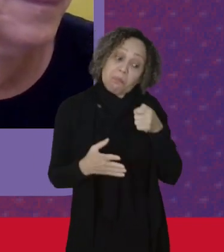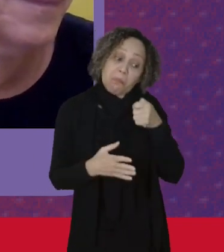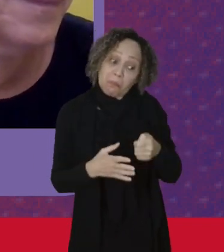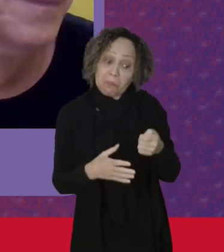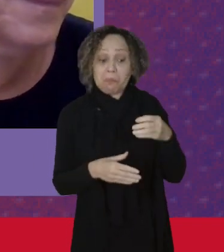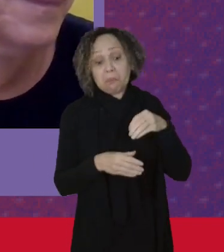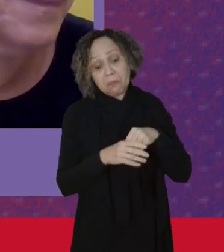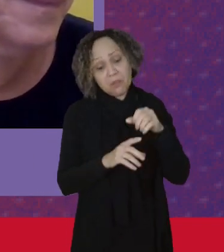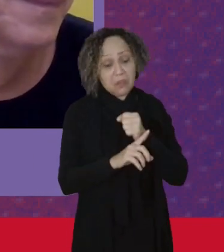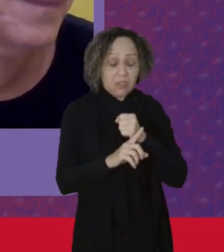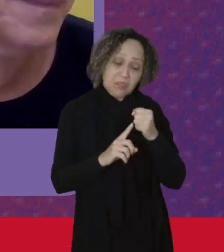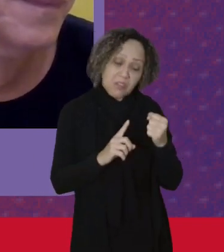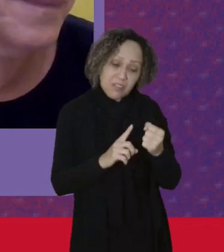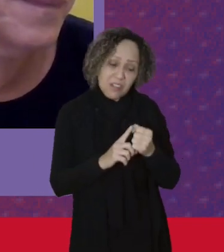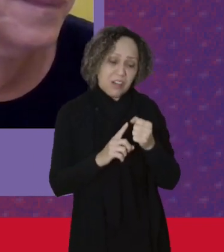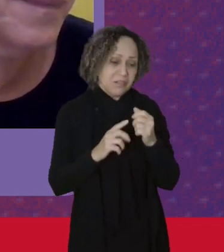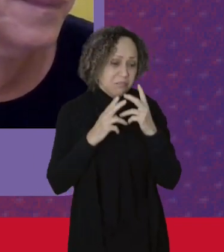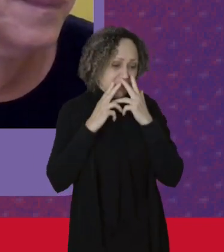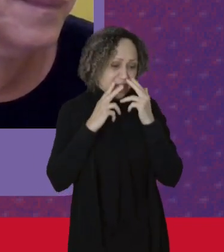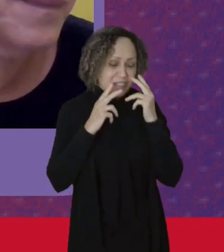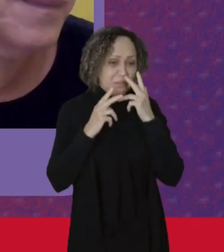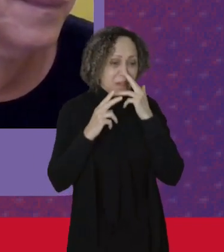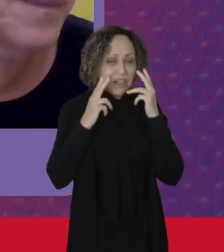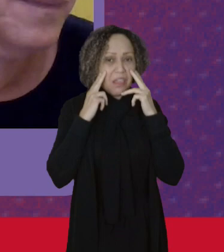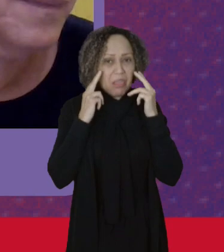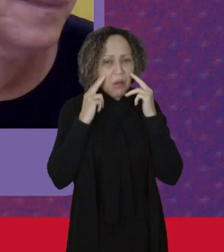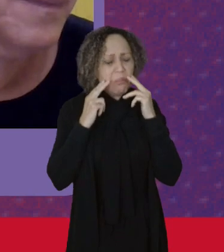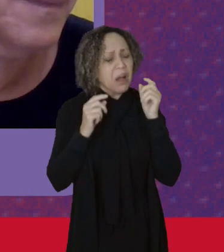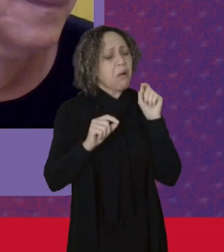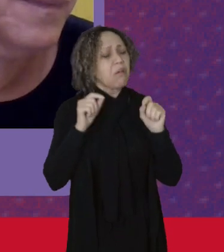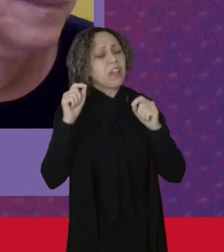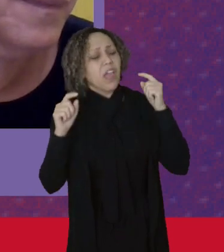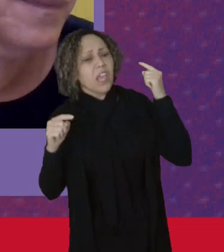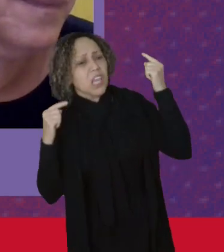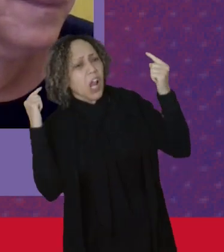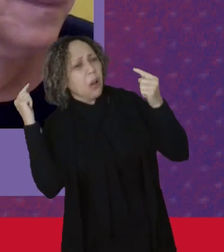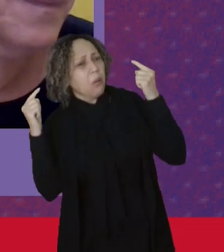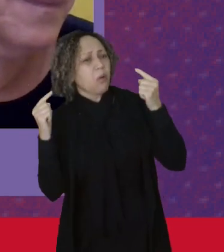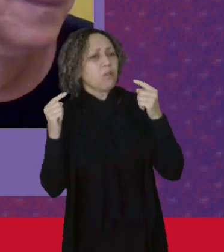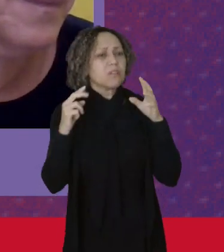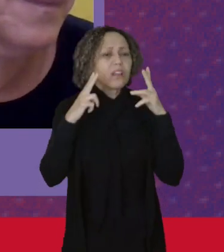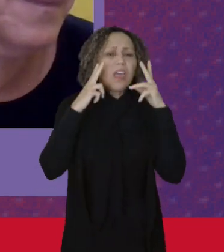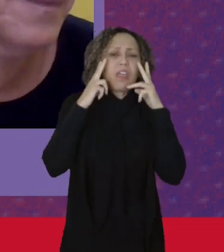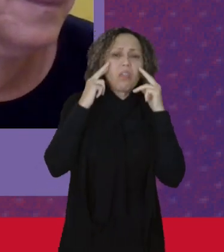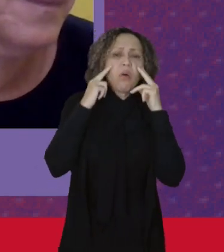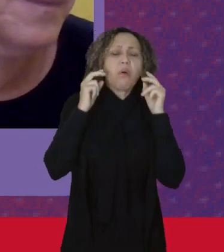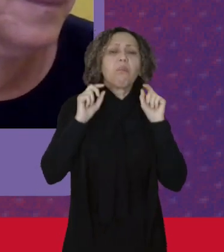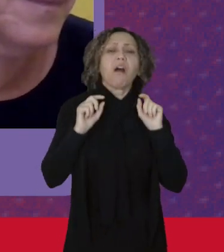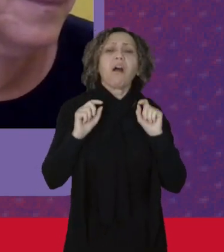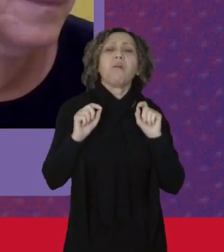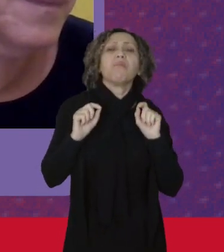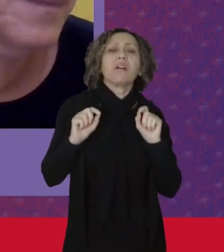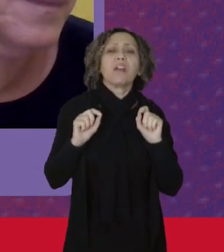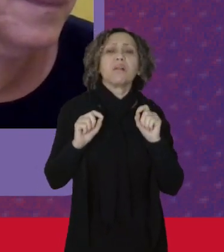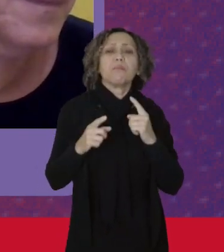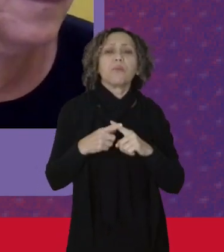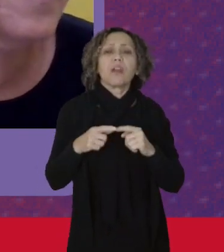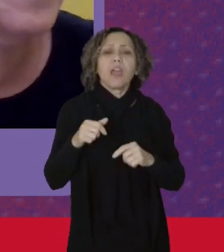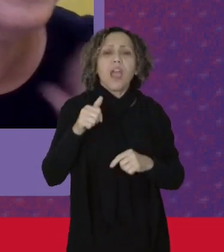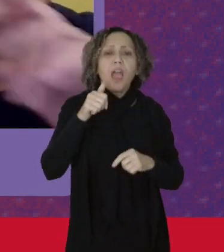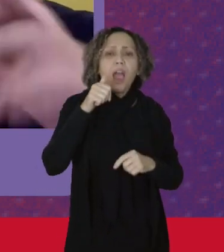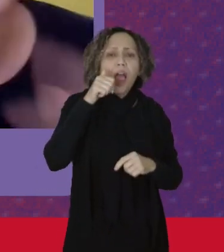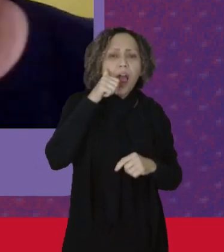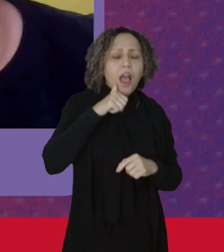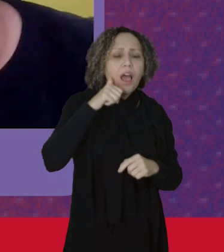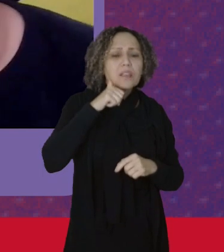se questionar o que é essa loucura, o que é esse normal, porque as mulheres e as